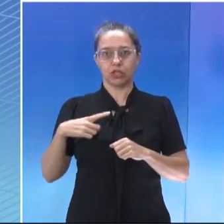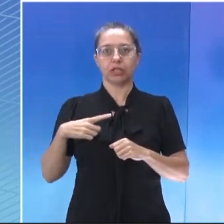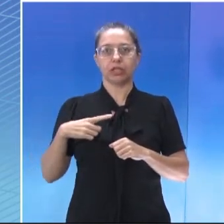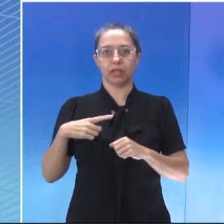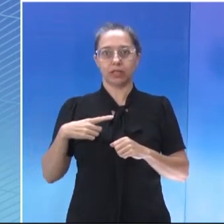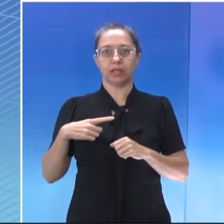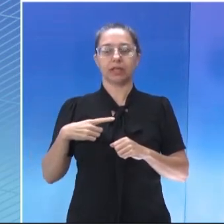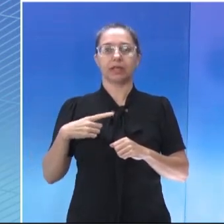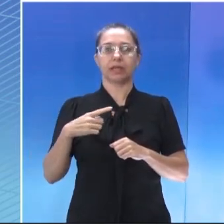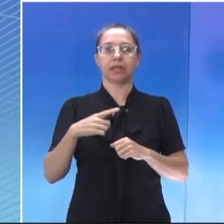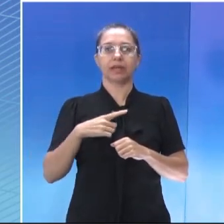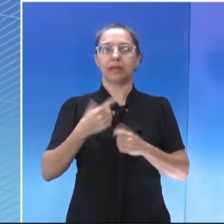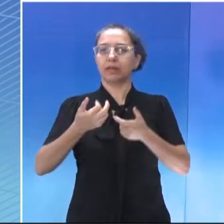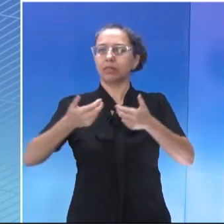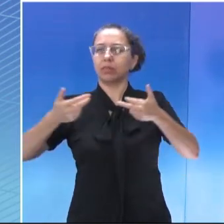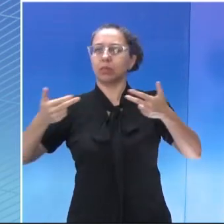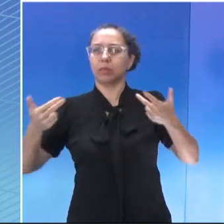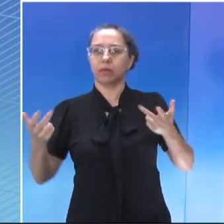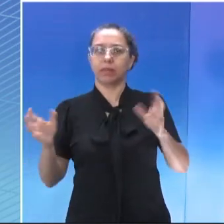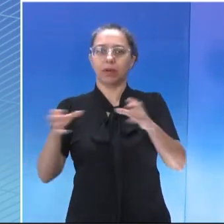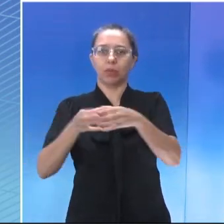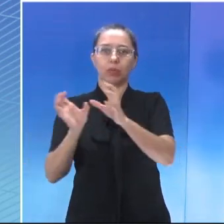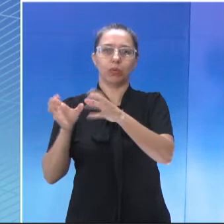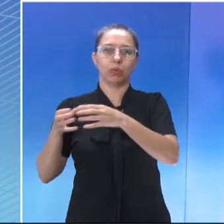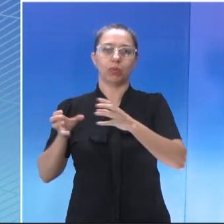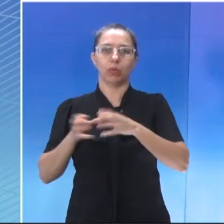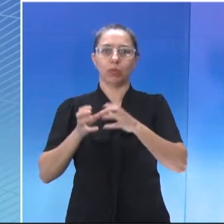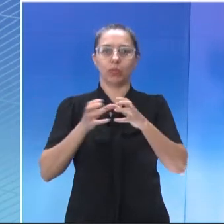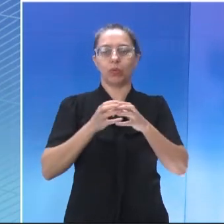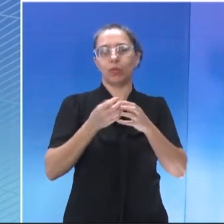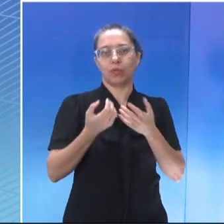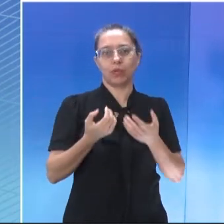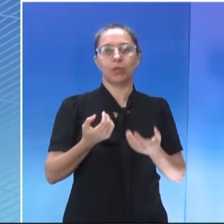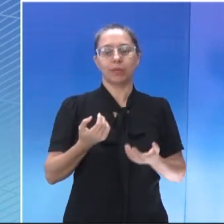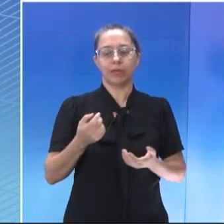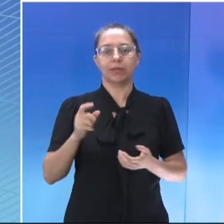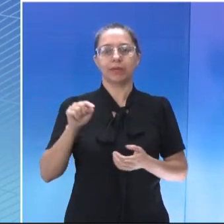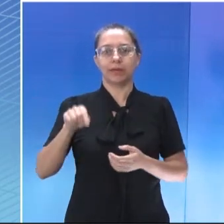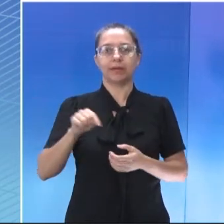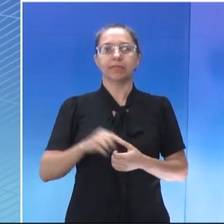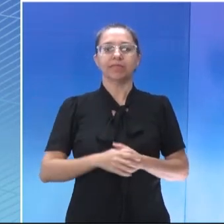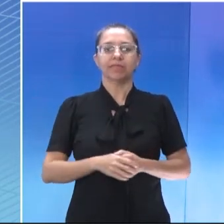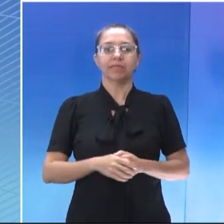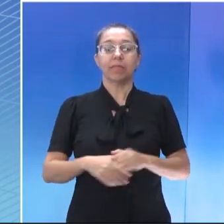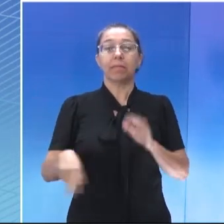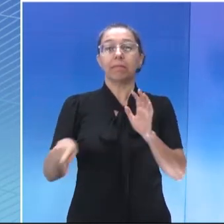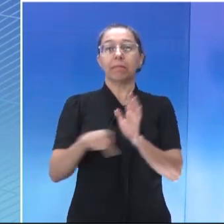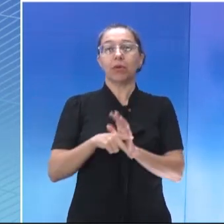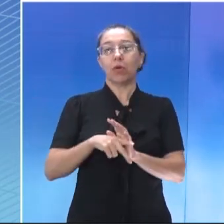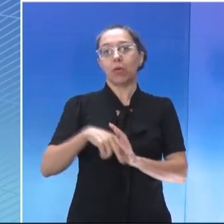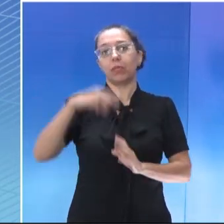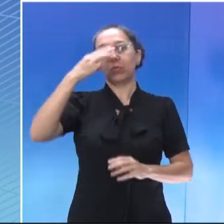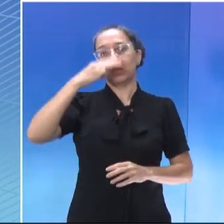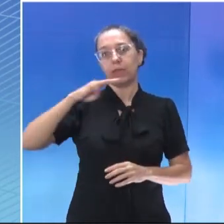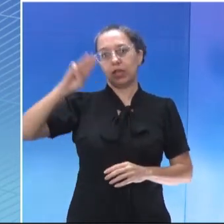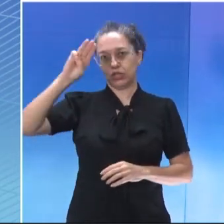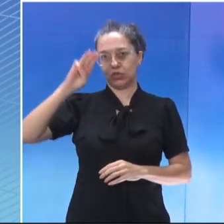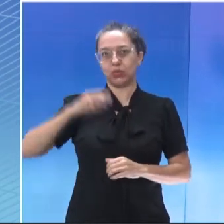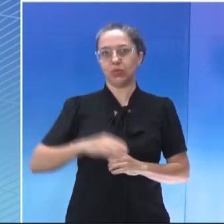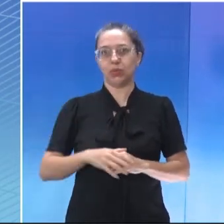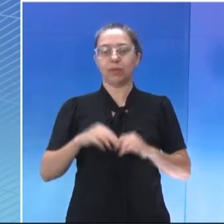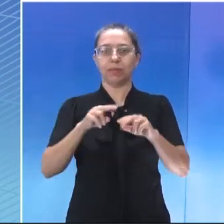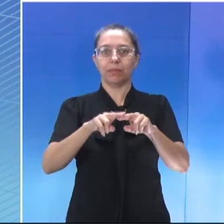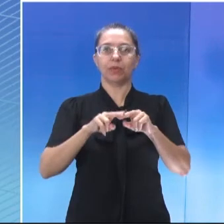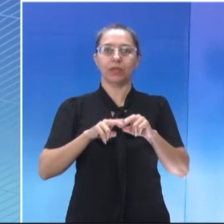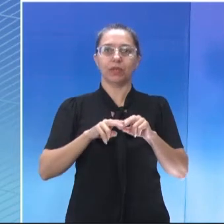como olmecas, assim como toltecas, e esses nomes interessantes aí do México, né? Do México, né? Por isso que eles usam muito